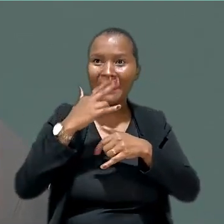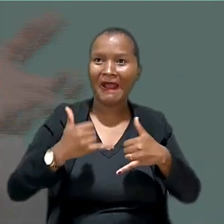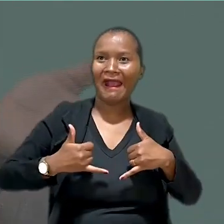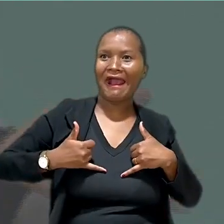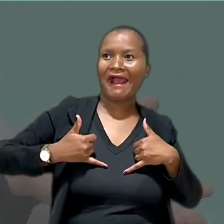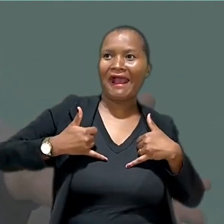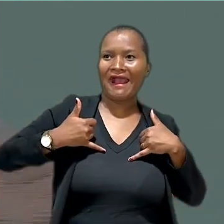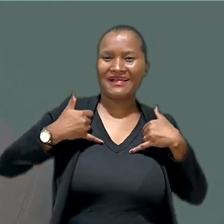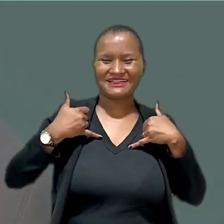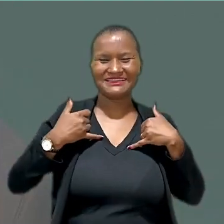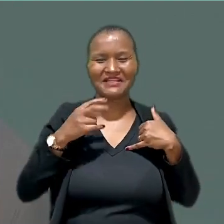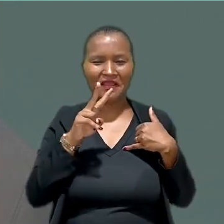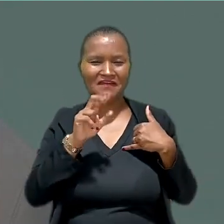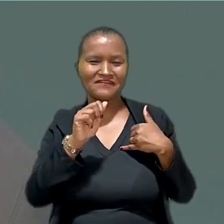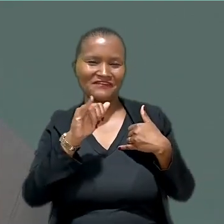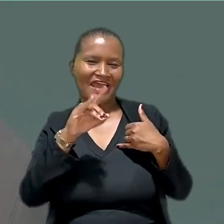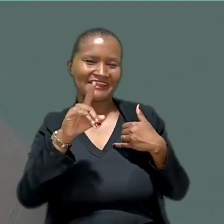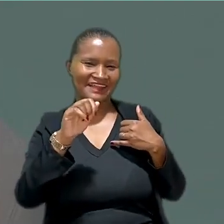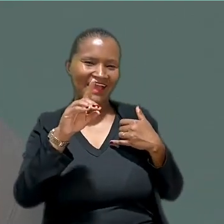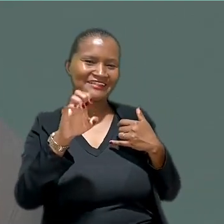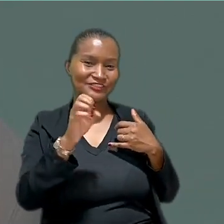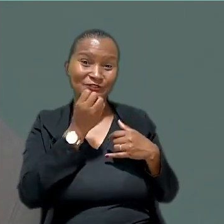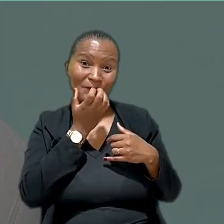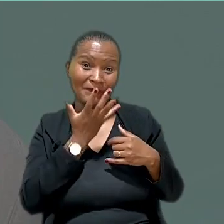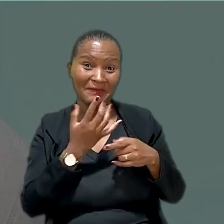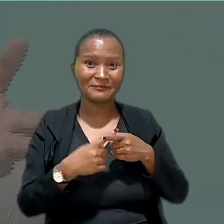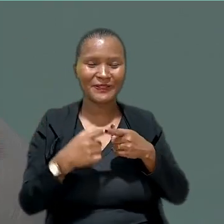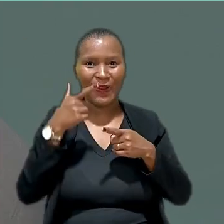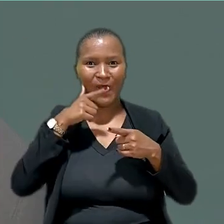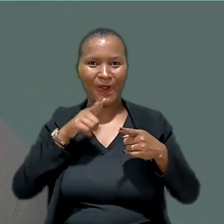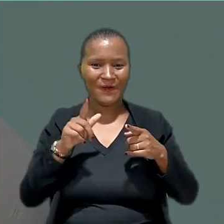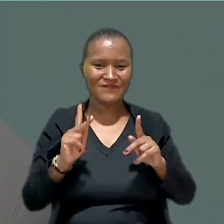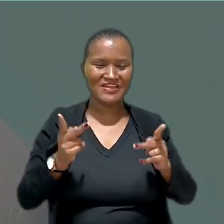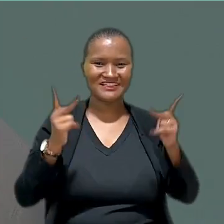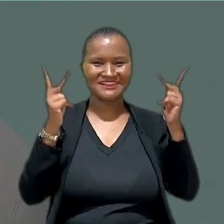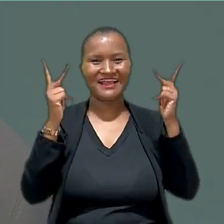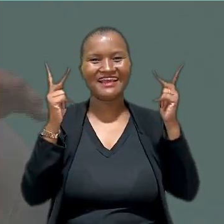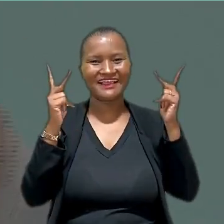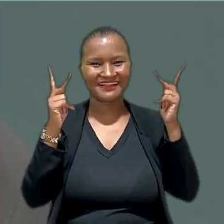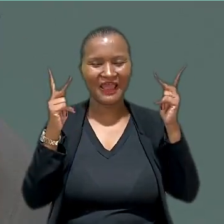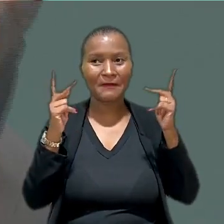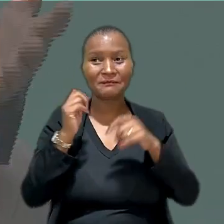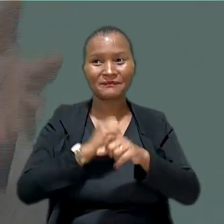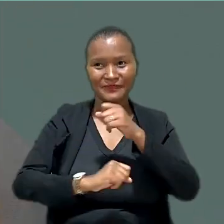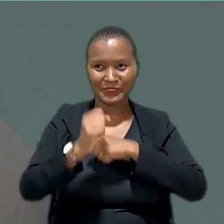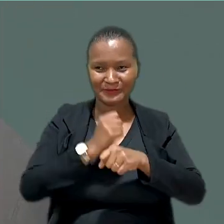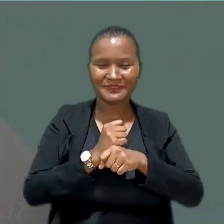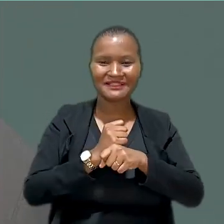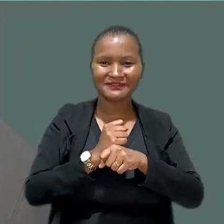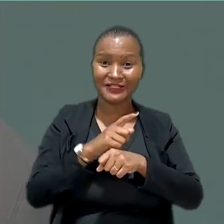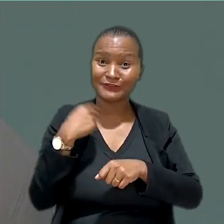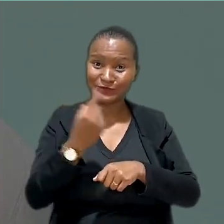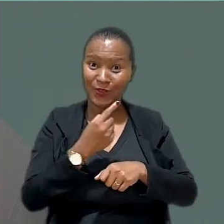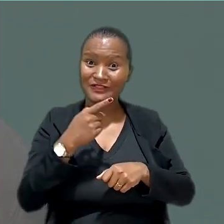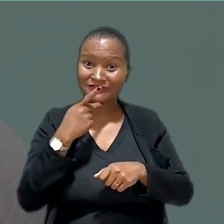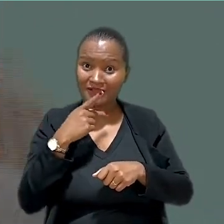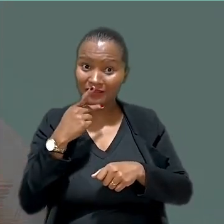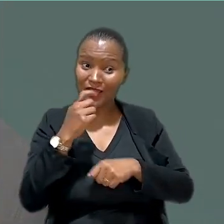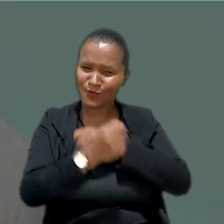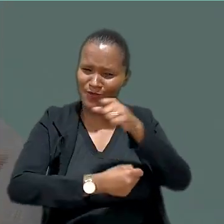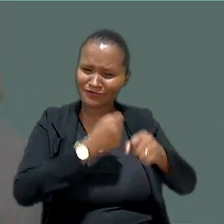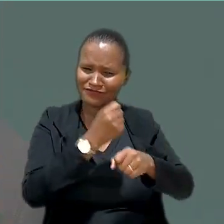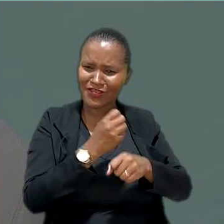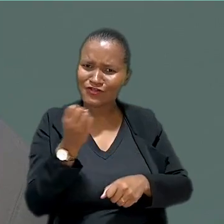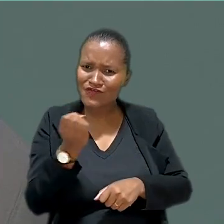envaidecidos, a vaidade aqui do bem, por terem eles conseguido vencer a premiação. E já ano passado dissemos, olha, o ano que vem